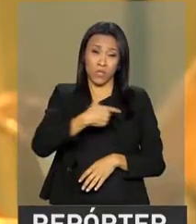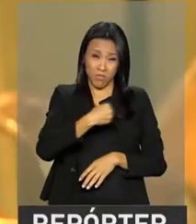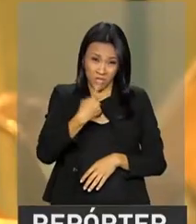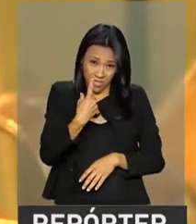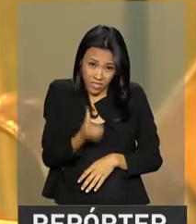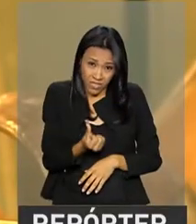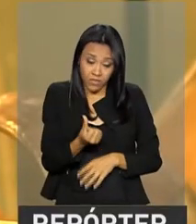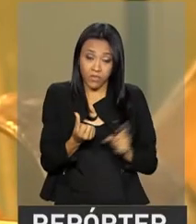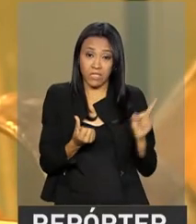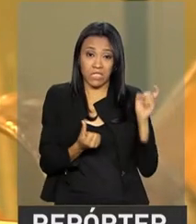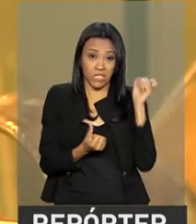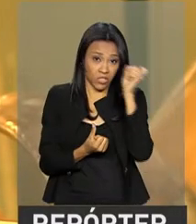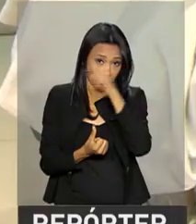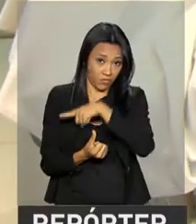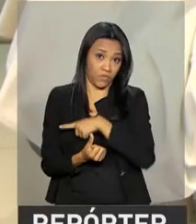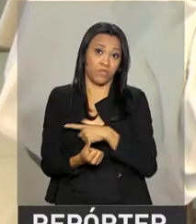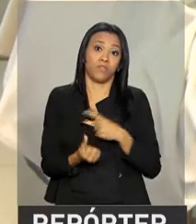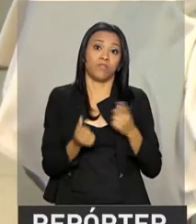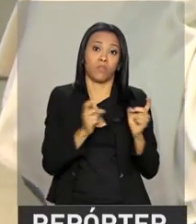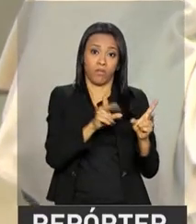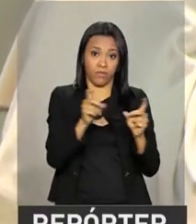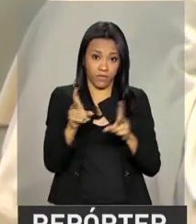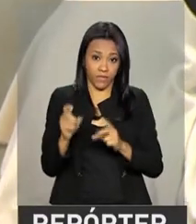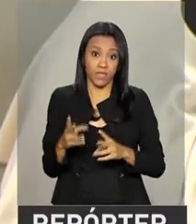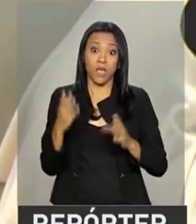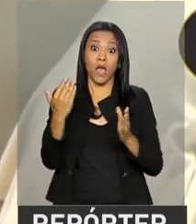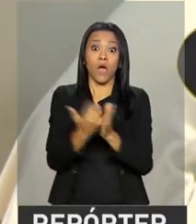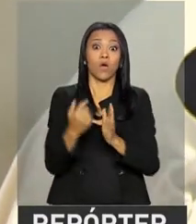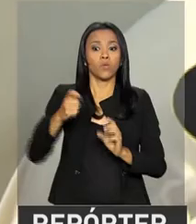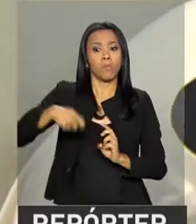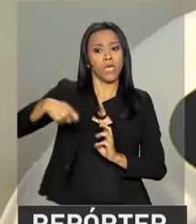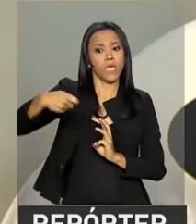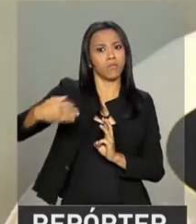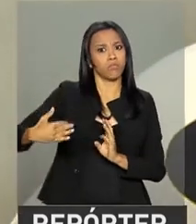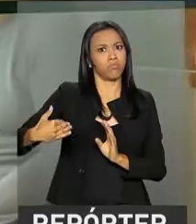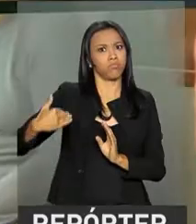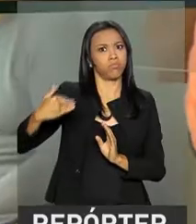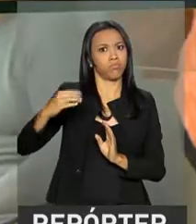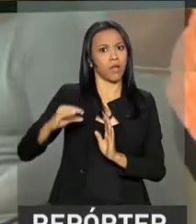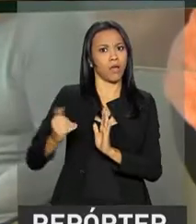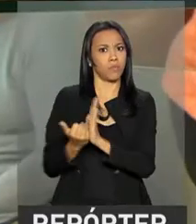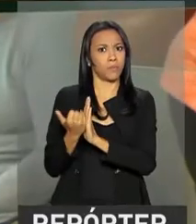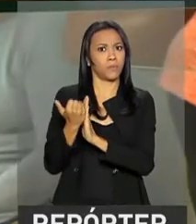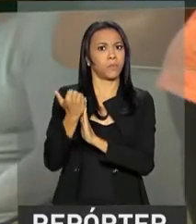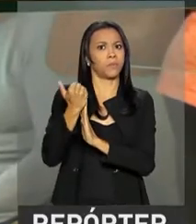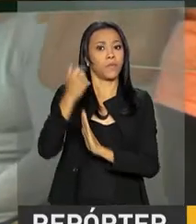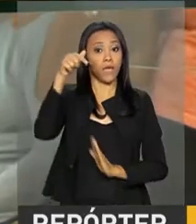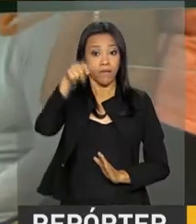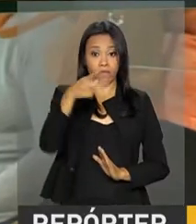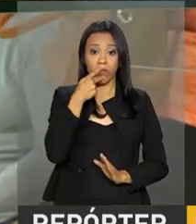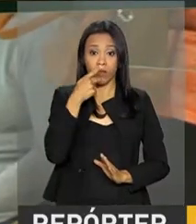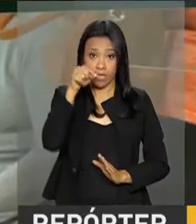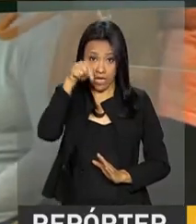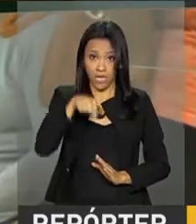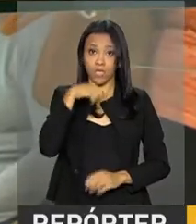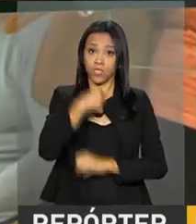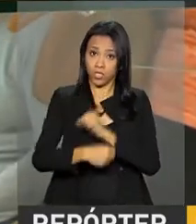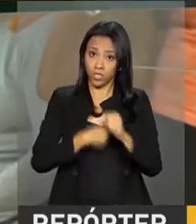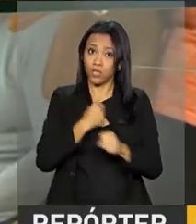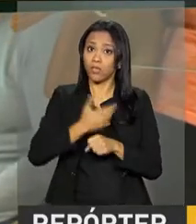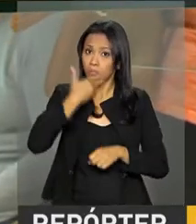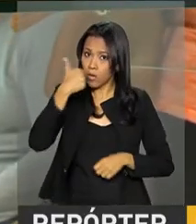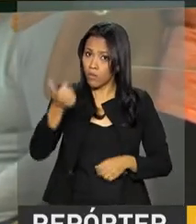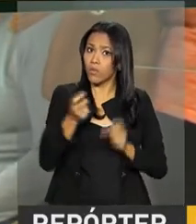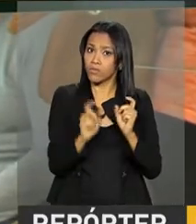ano difícil para o comércio, o aumento das vendas nos últimos meses surpreendeu. Agora, esse ano teve uma melhora, assim, bem dizer,